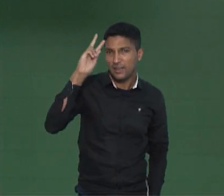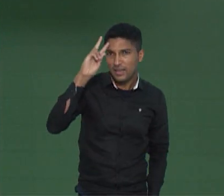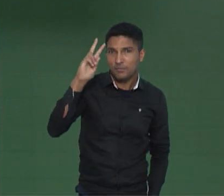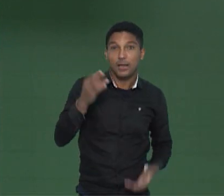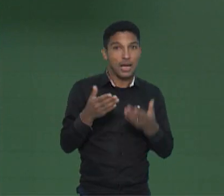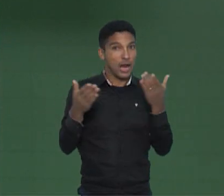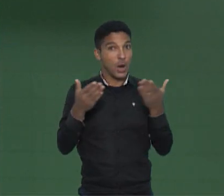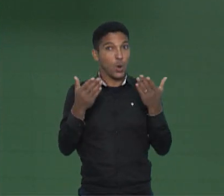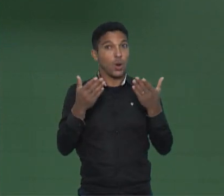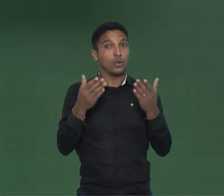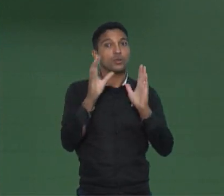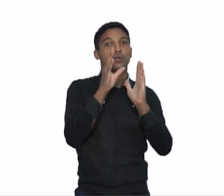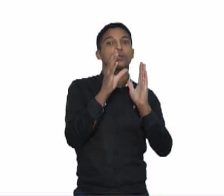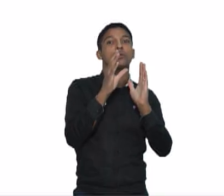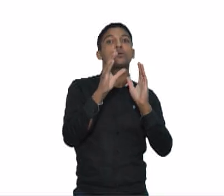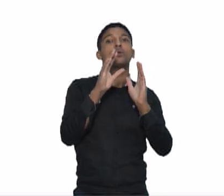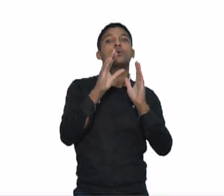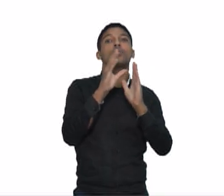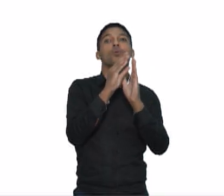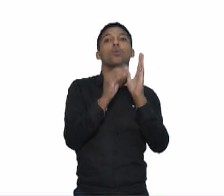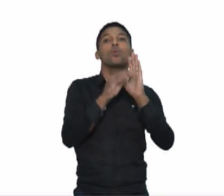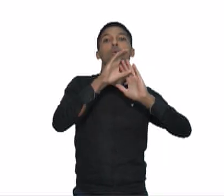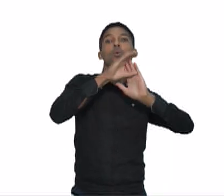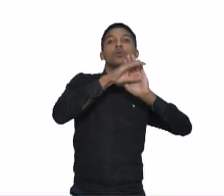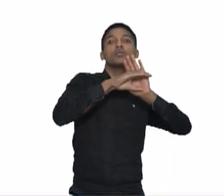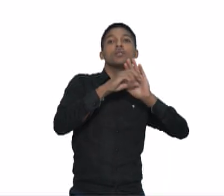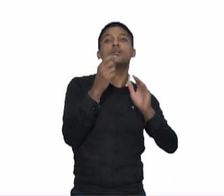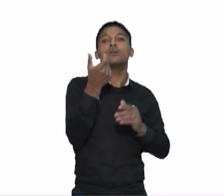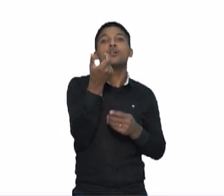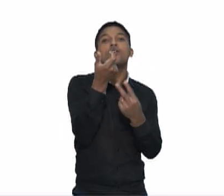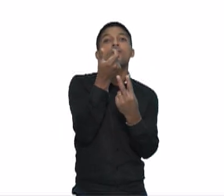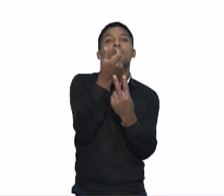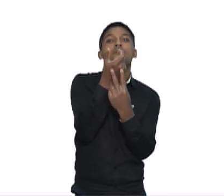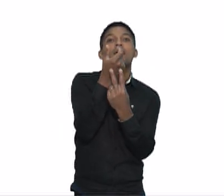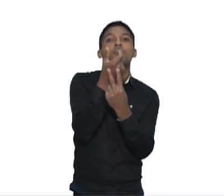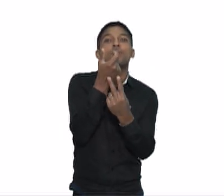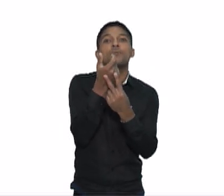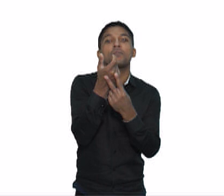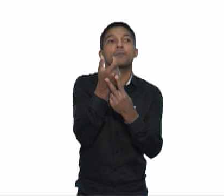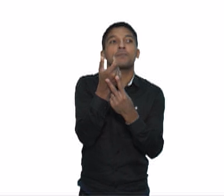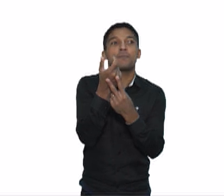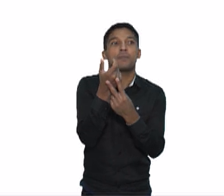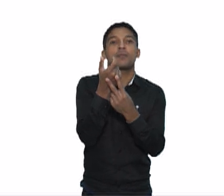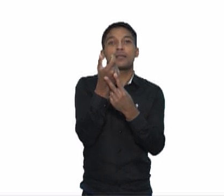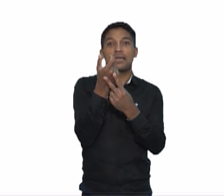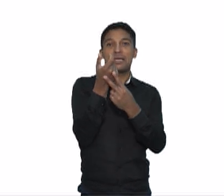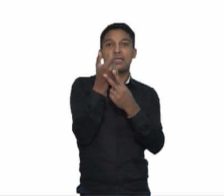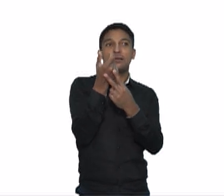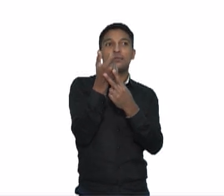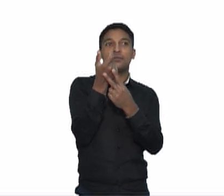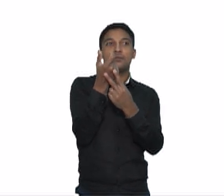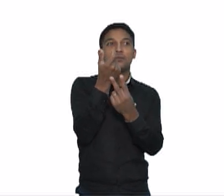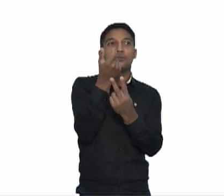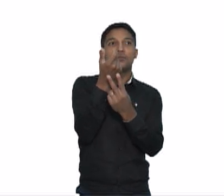verbo. Se nós estamos trabalhando com verbos significativos, estamos trabalhando também com orações.